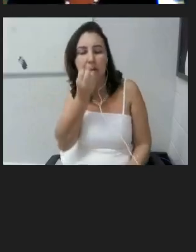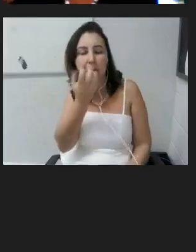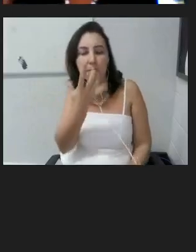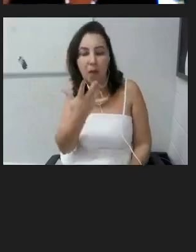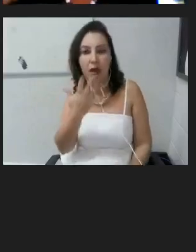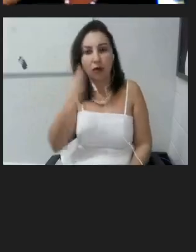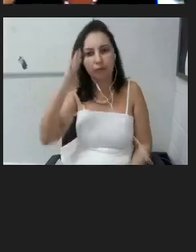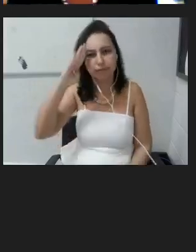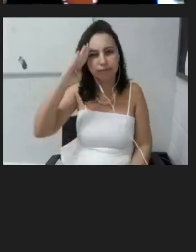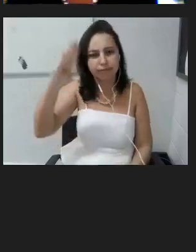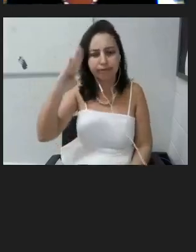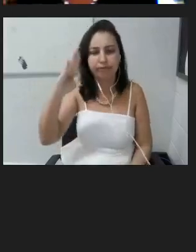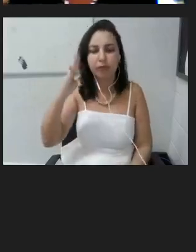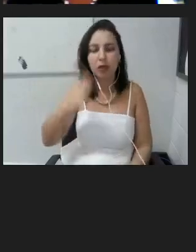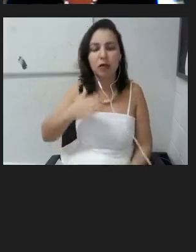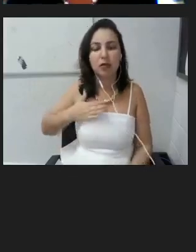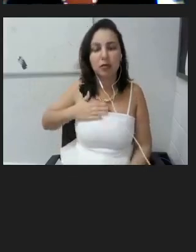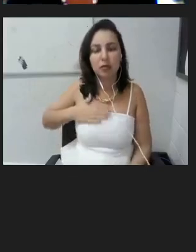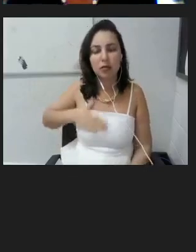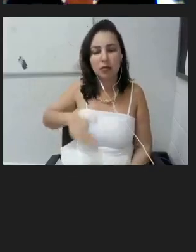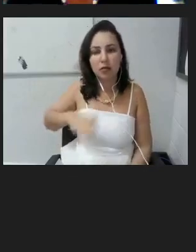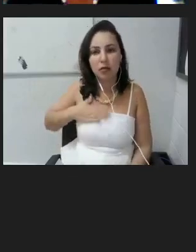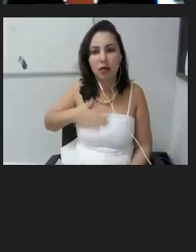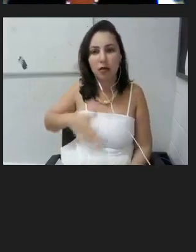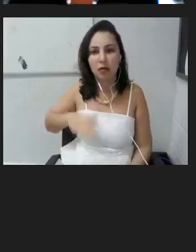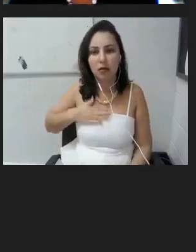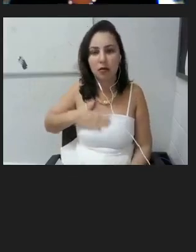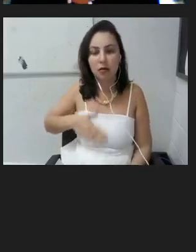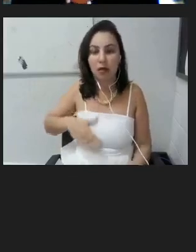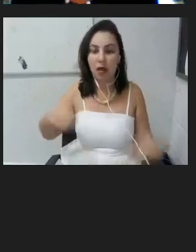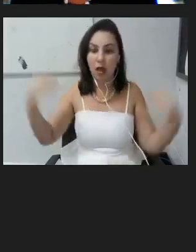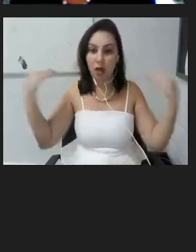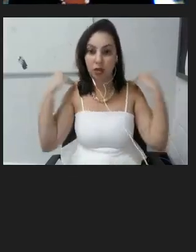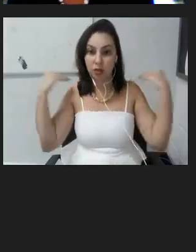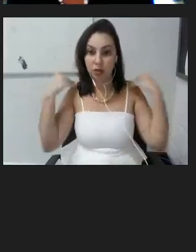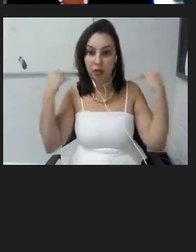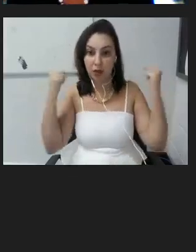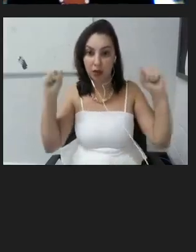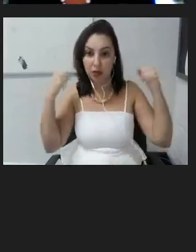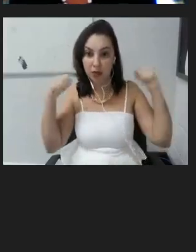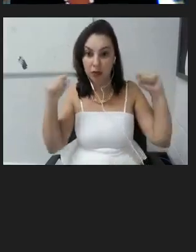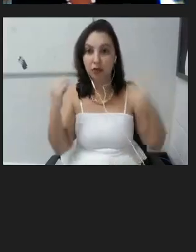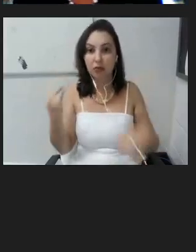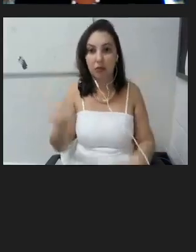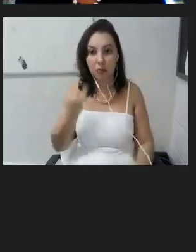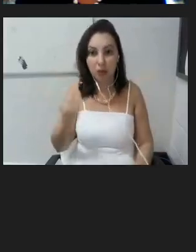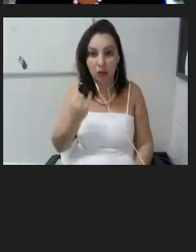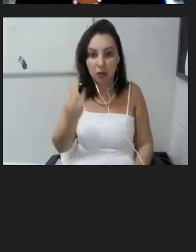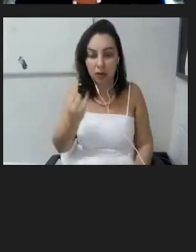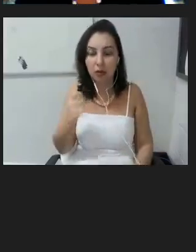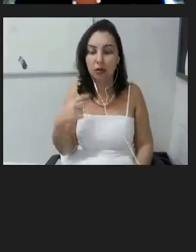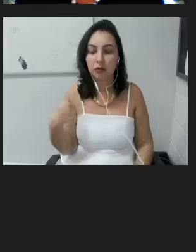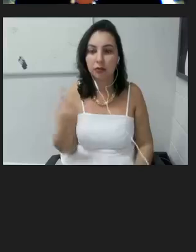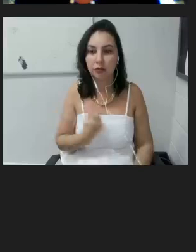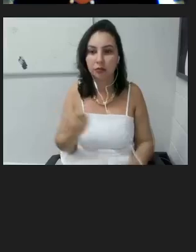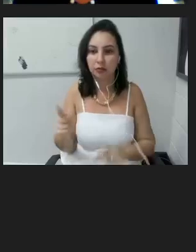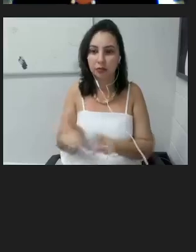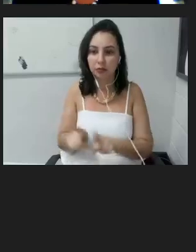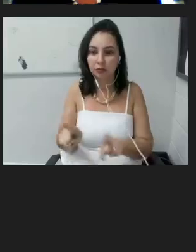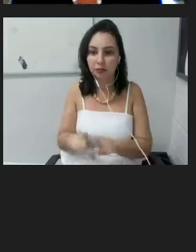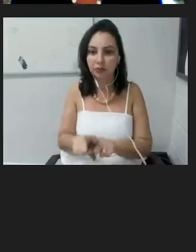fundamental, o descansar, a atividade física, que é essencial para a gente. Também